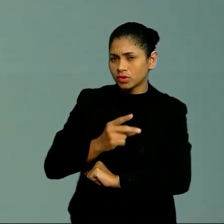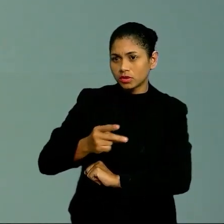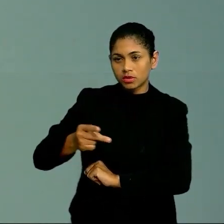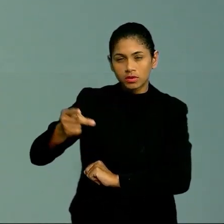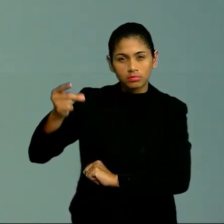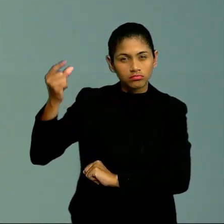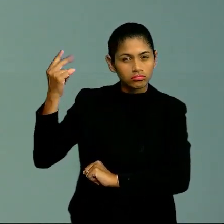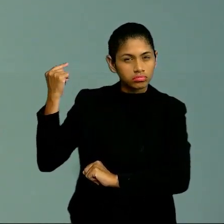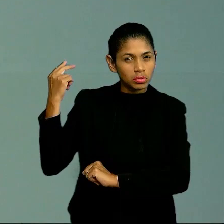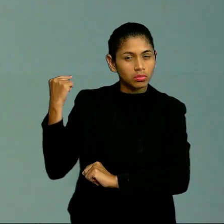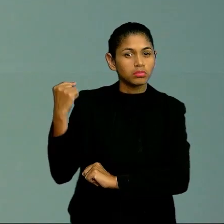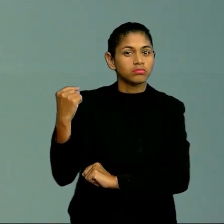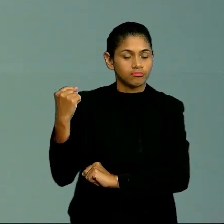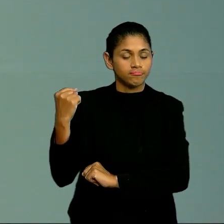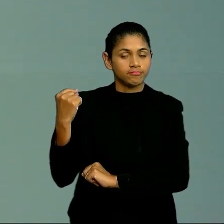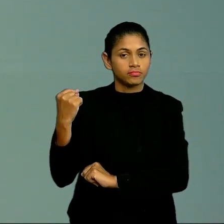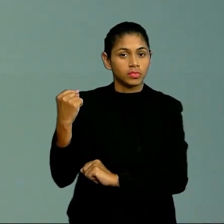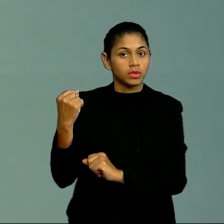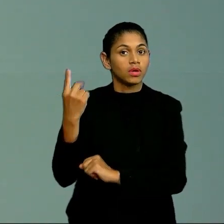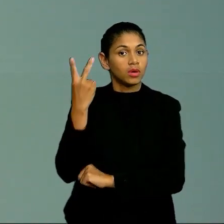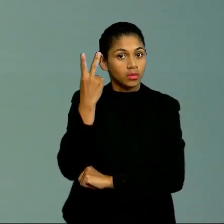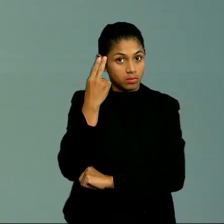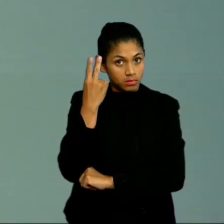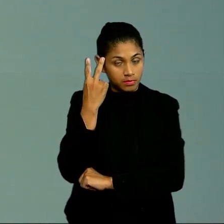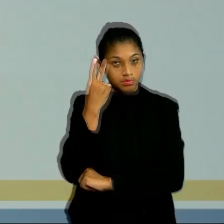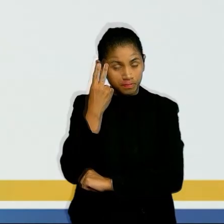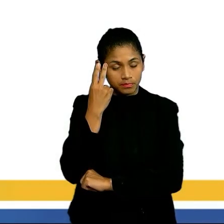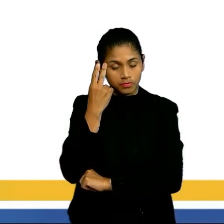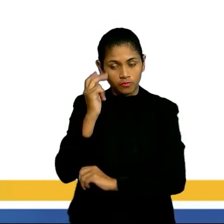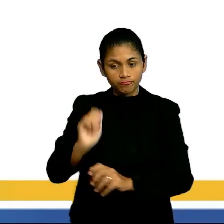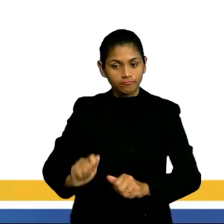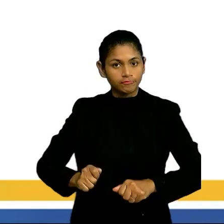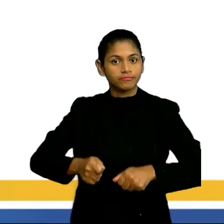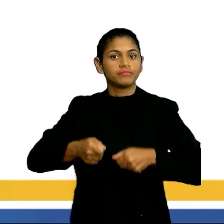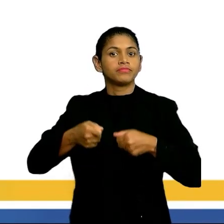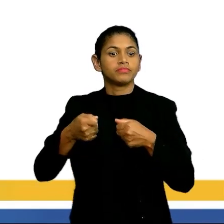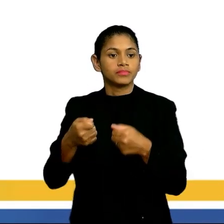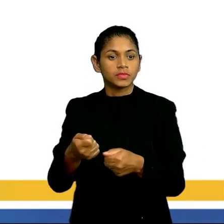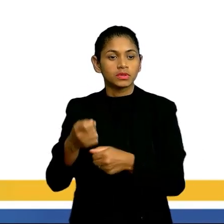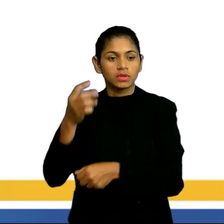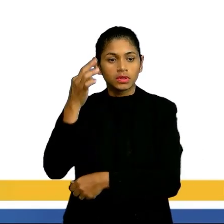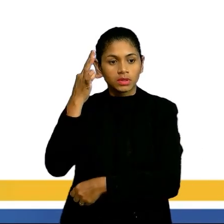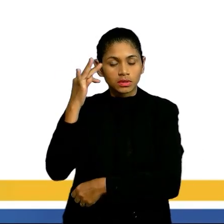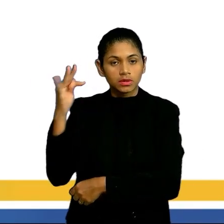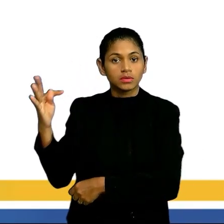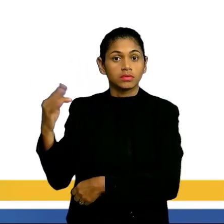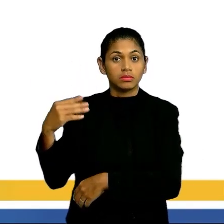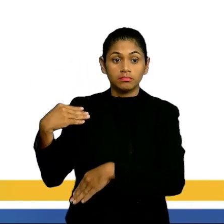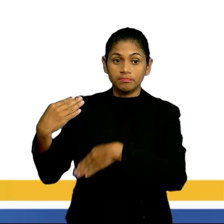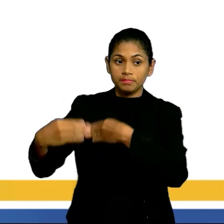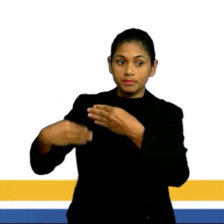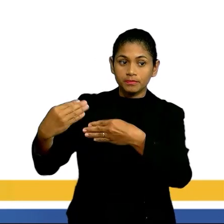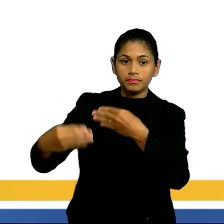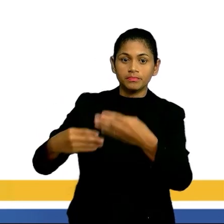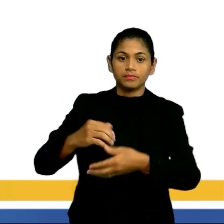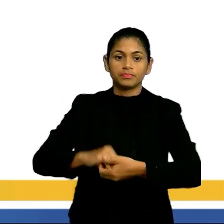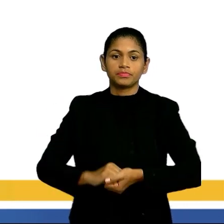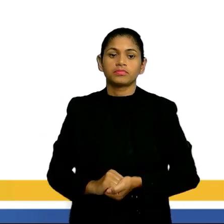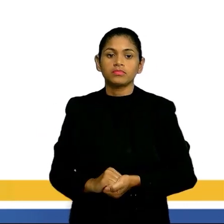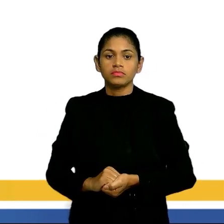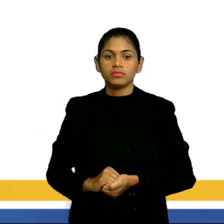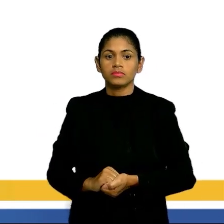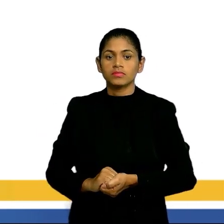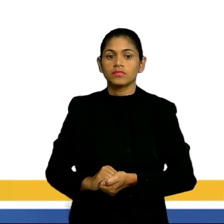em comum, tá? Fortalecendo mais aí as teorias da evolução. O biólogo Ernest